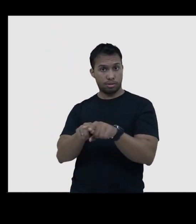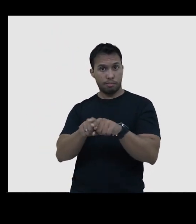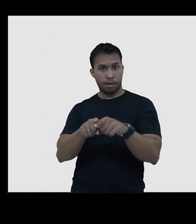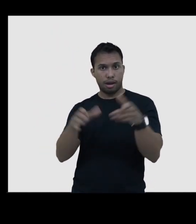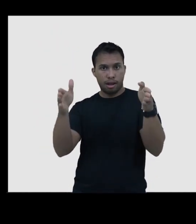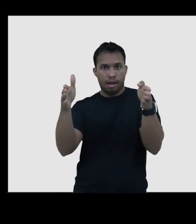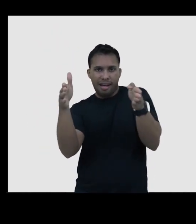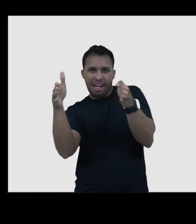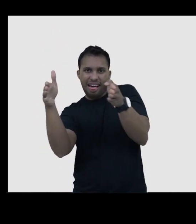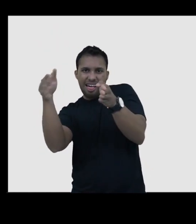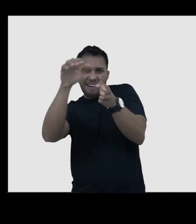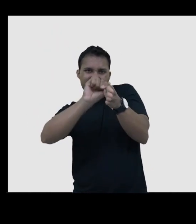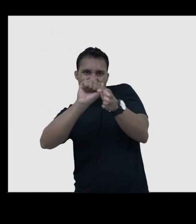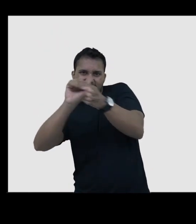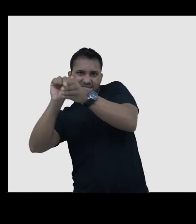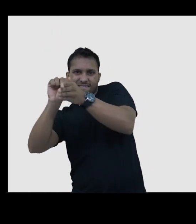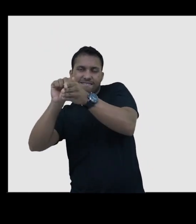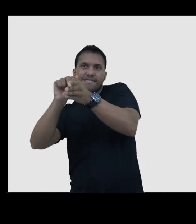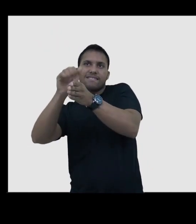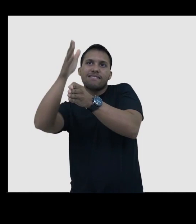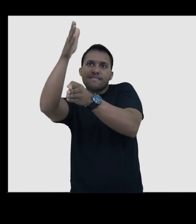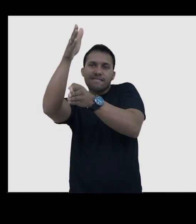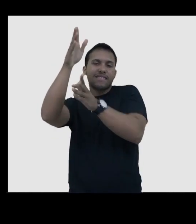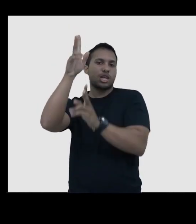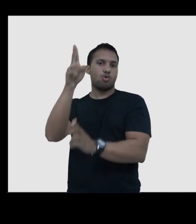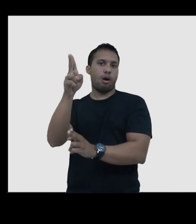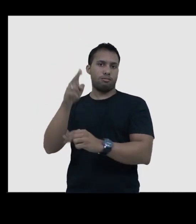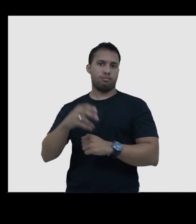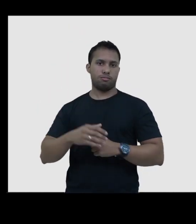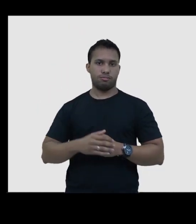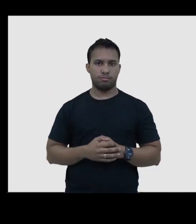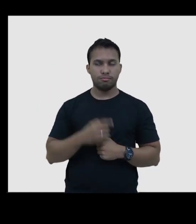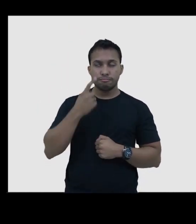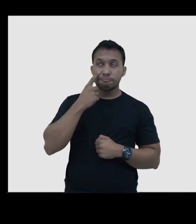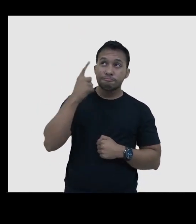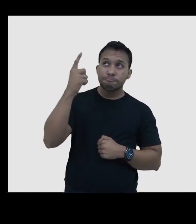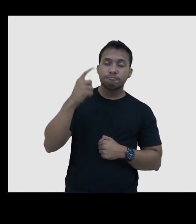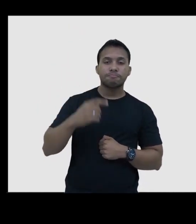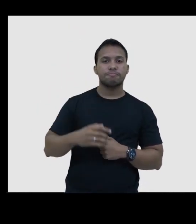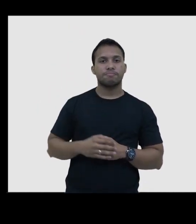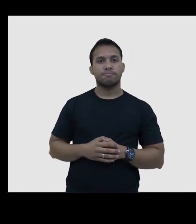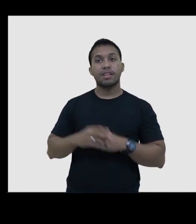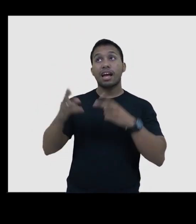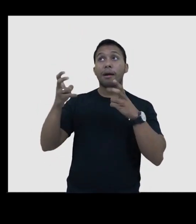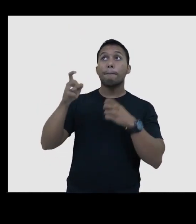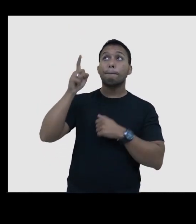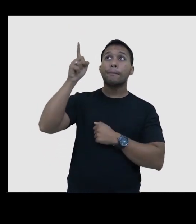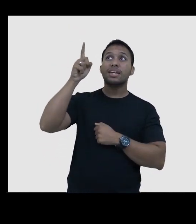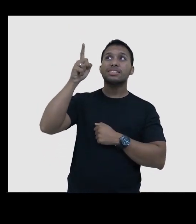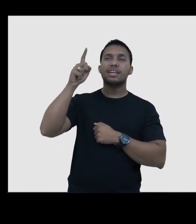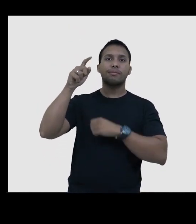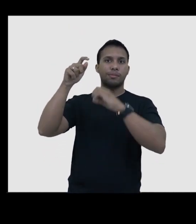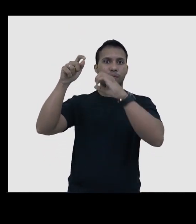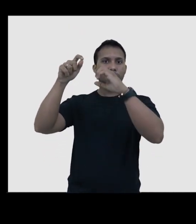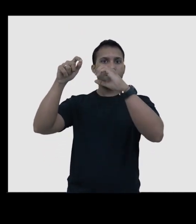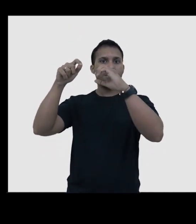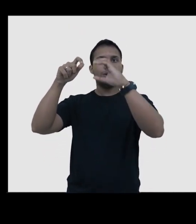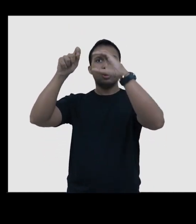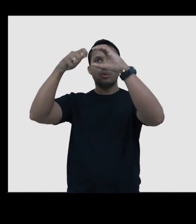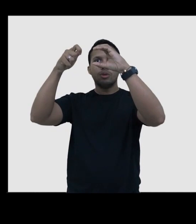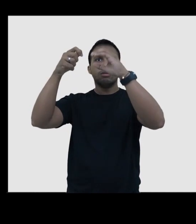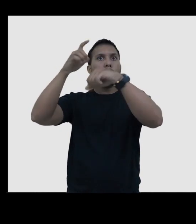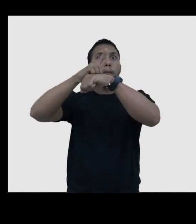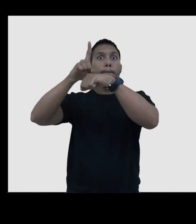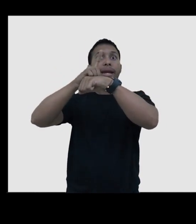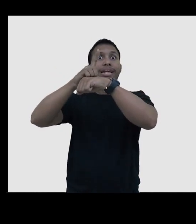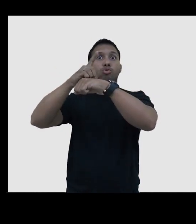daqui, então a gente vai arrastar o intérprete para começar daqui também. Bom, a gente percebe que esse vídeo começa já